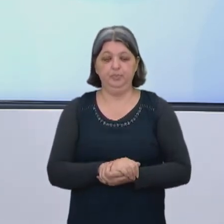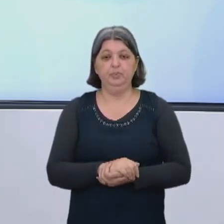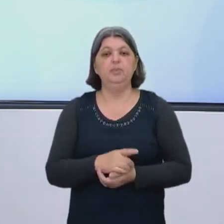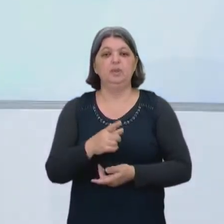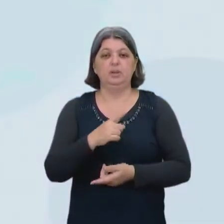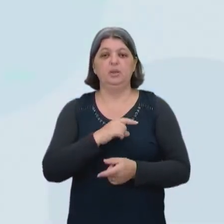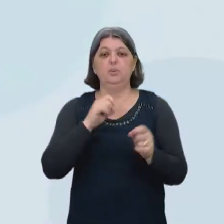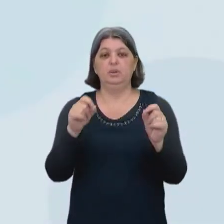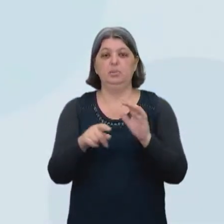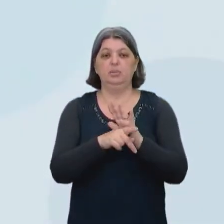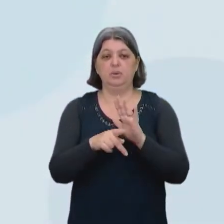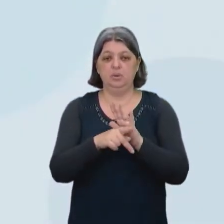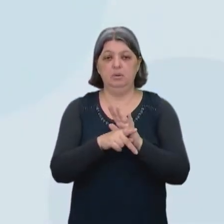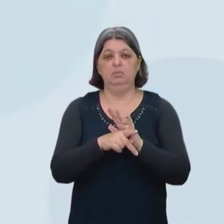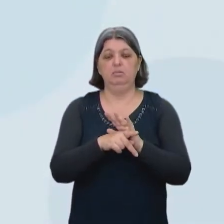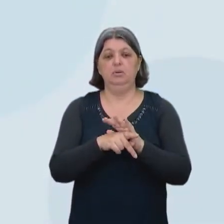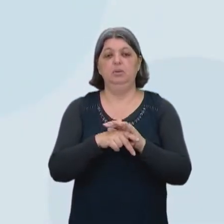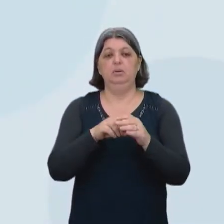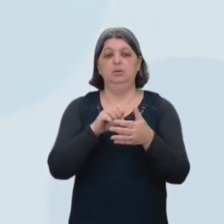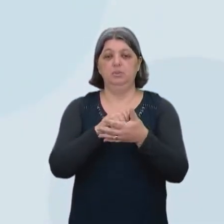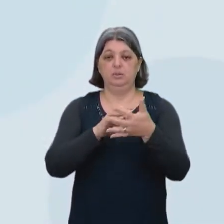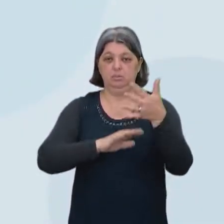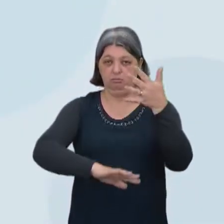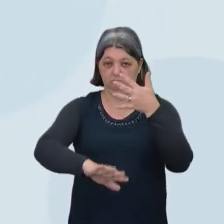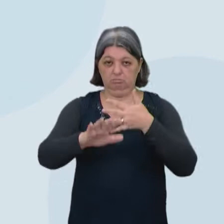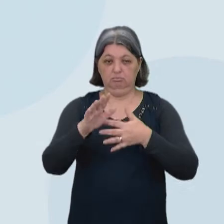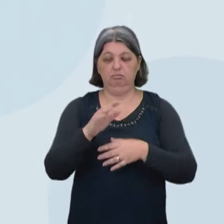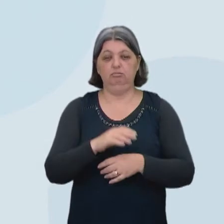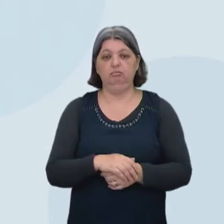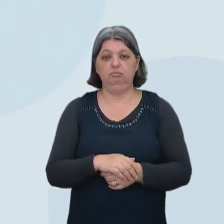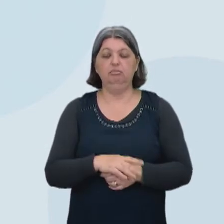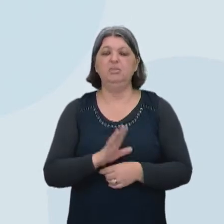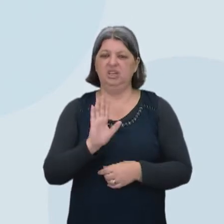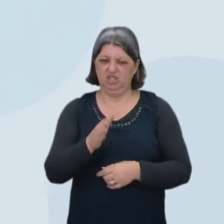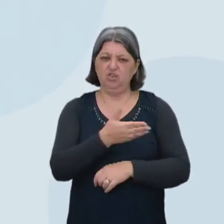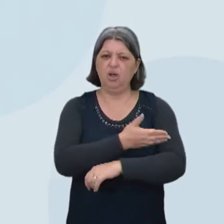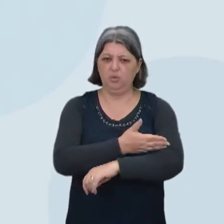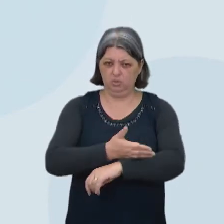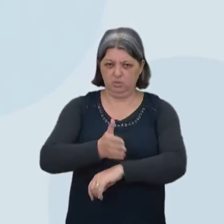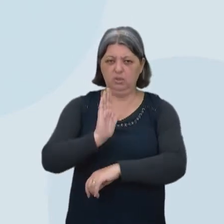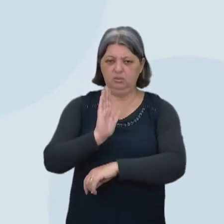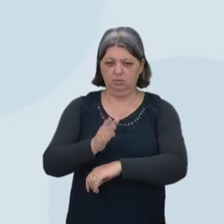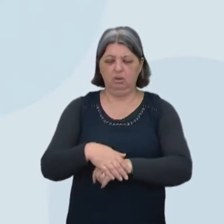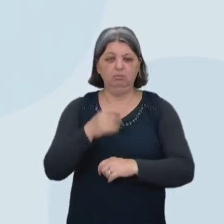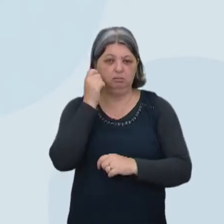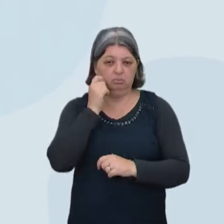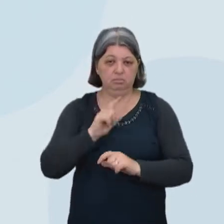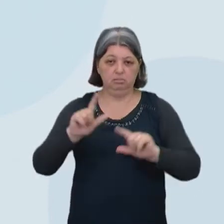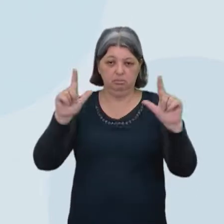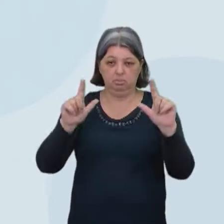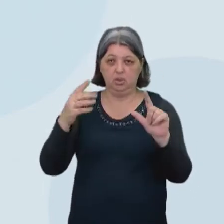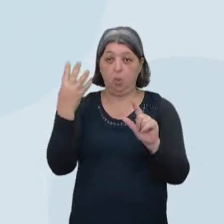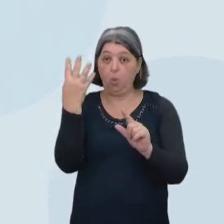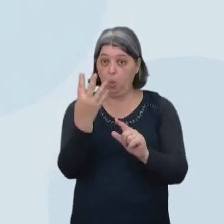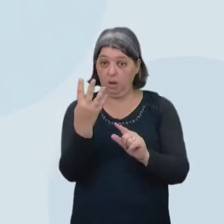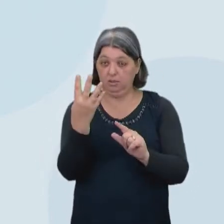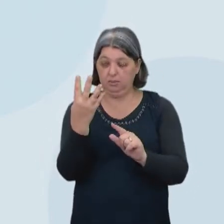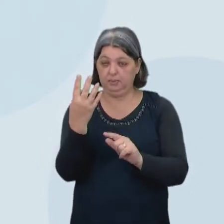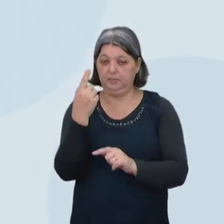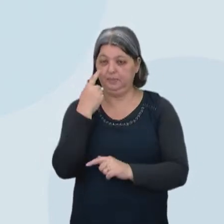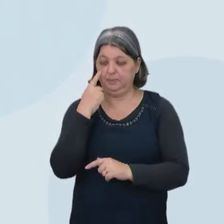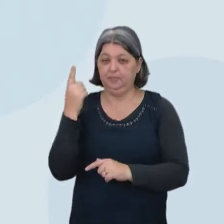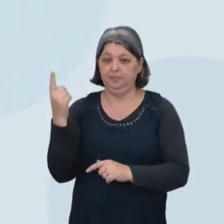os componentes curriculares, ó, fechou para vocês, e aí já estão acostumados, né? Olha o que vai aparecer, subir os 4 de uma vez, né? O